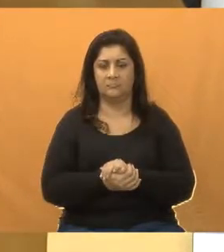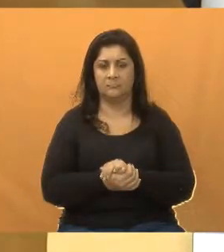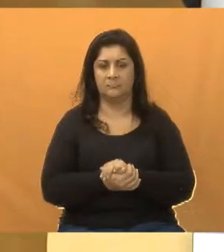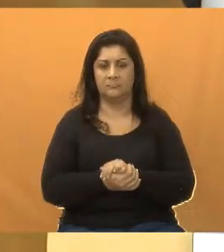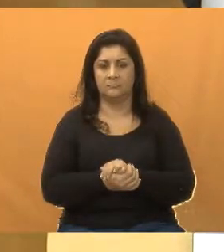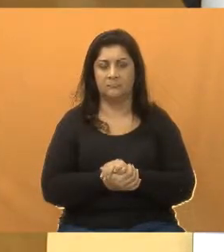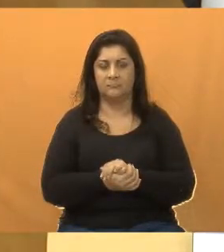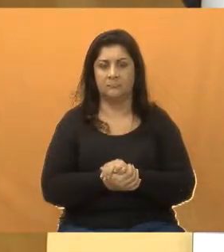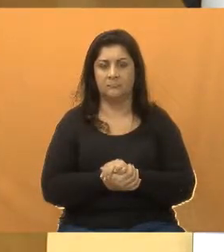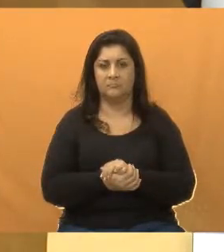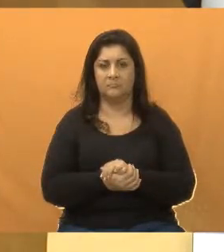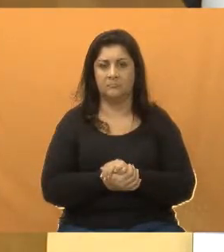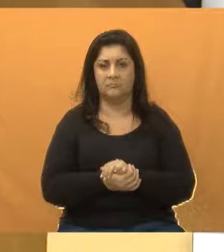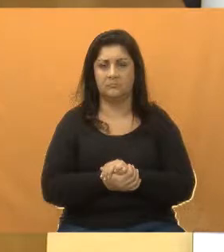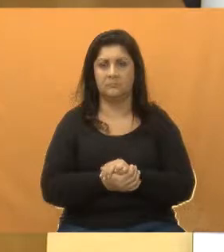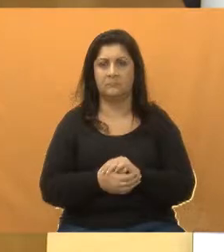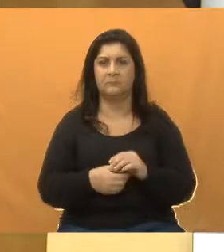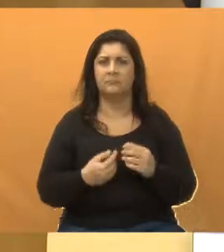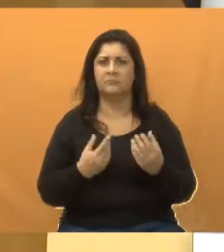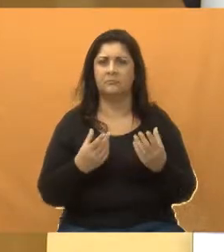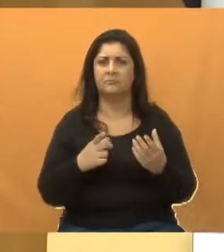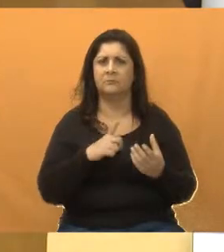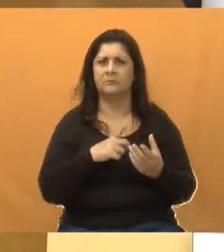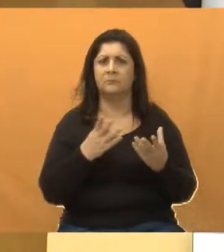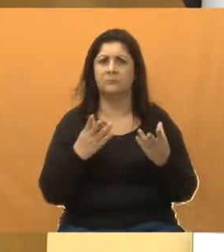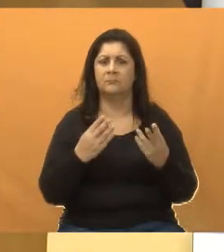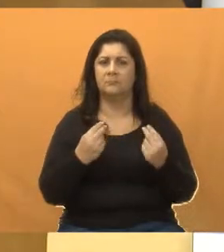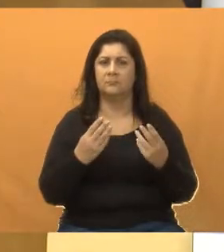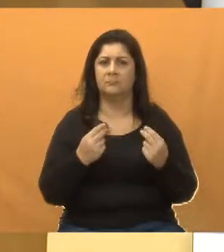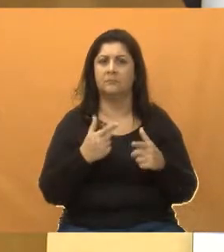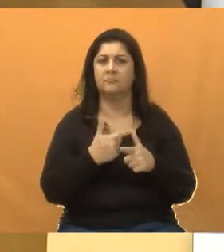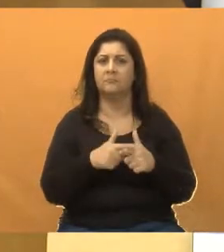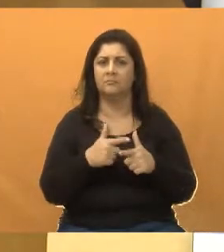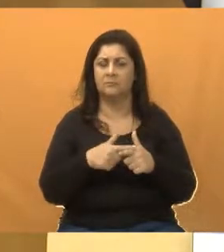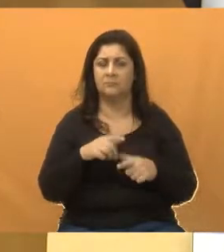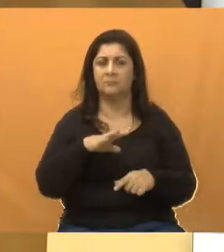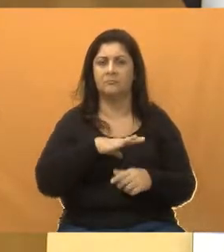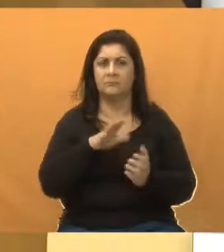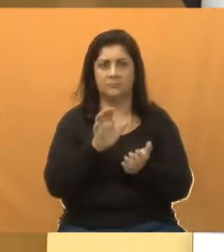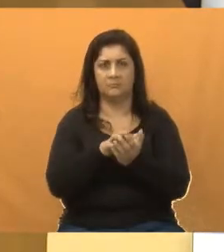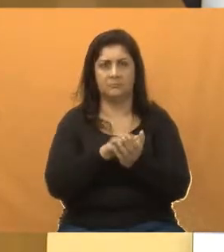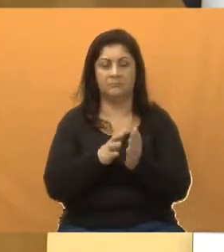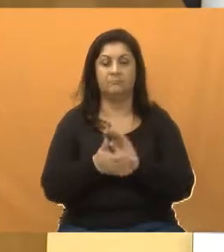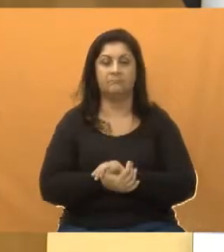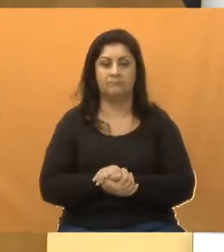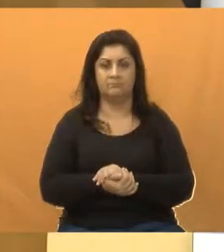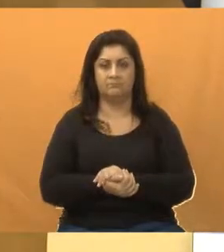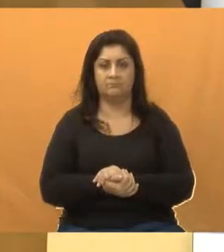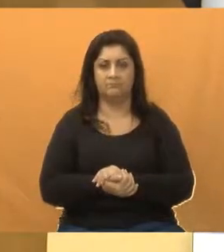que ele traz vários problemas para a nossa cidade de Jacareí.